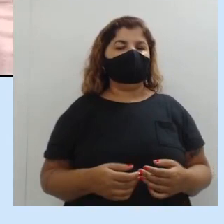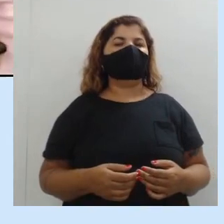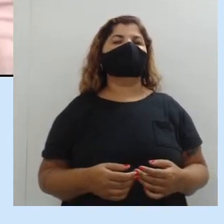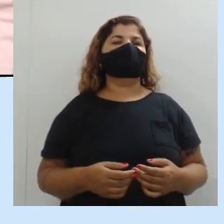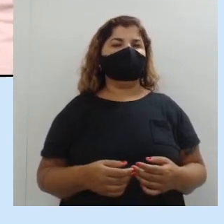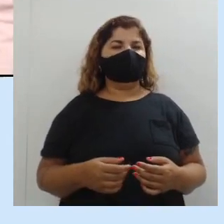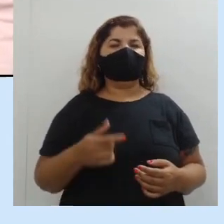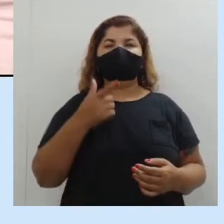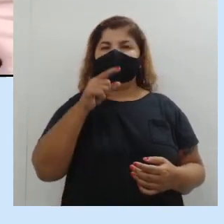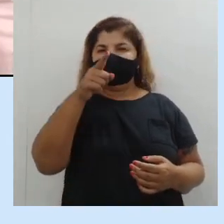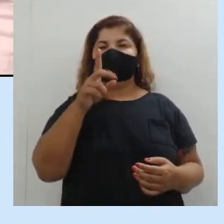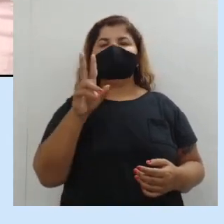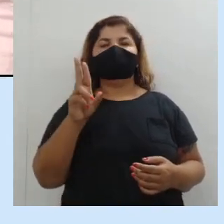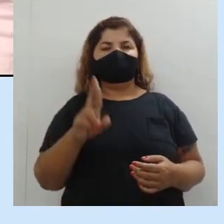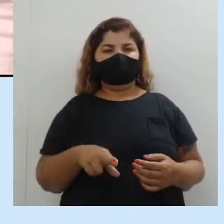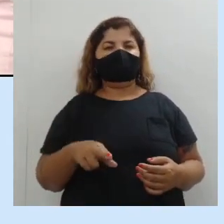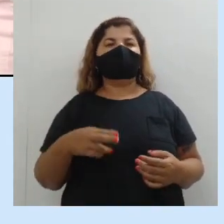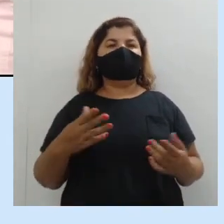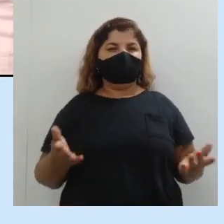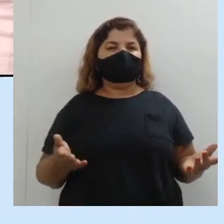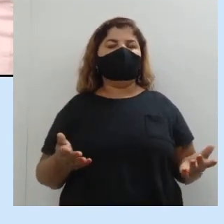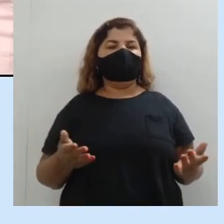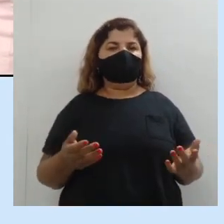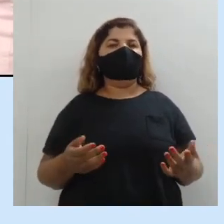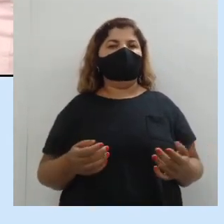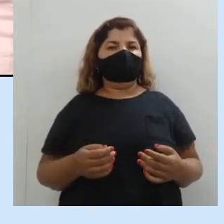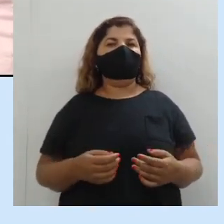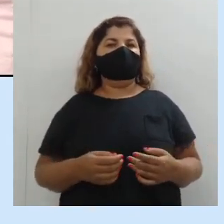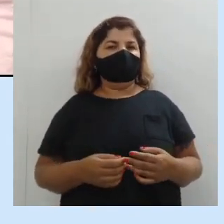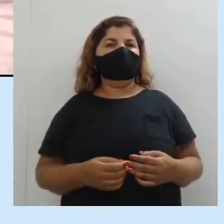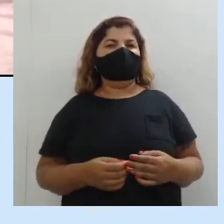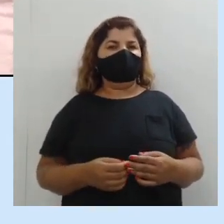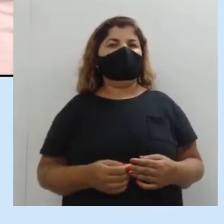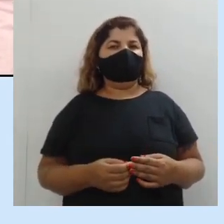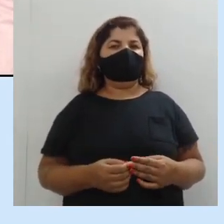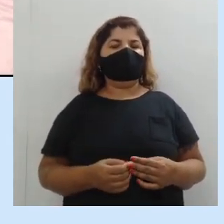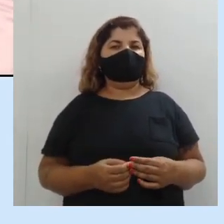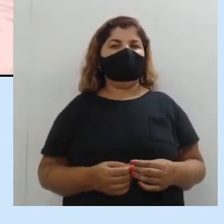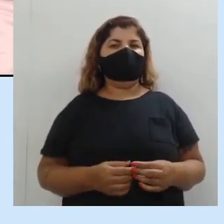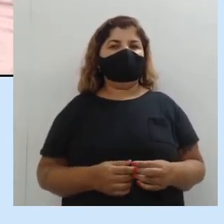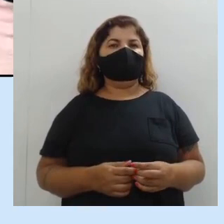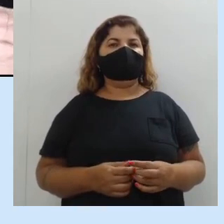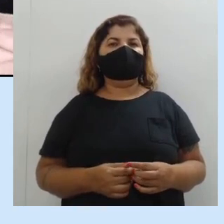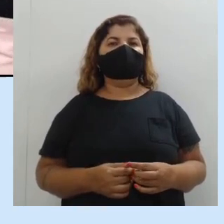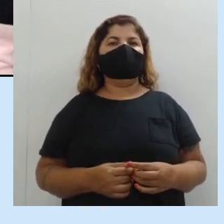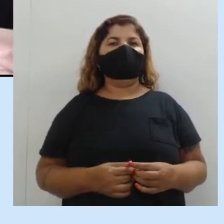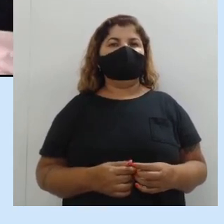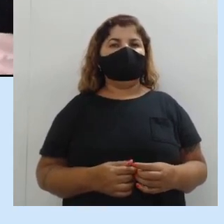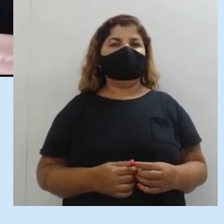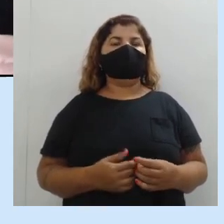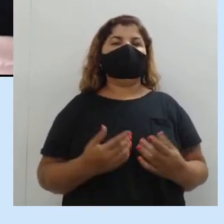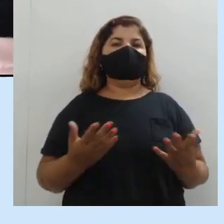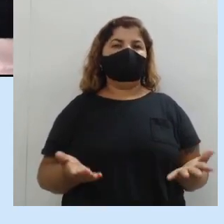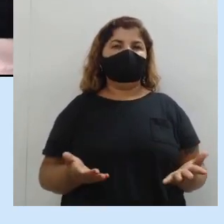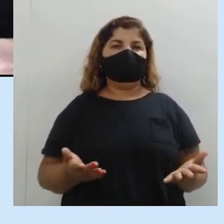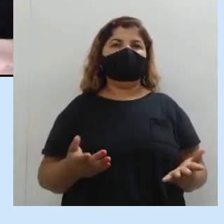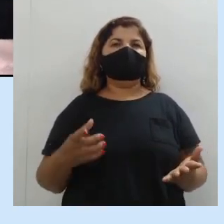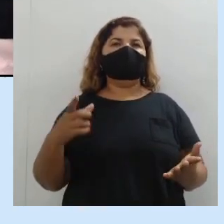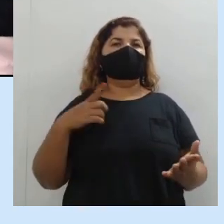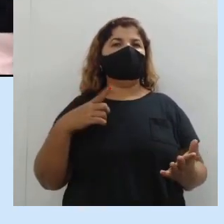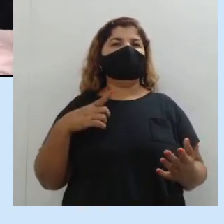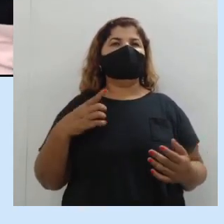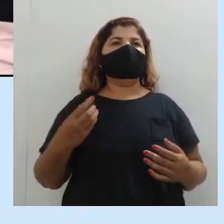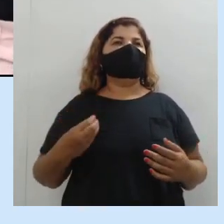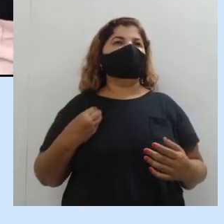Lima Barreto não tinha razão ao falar isso, né? E desse modo ele ia levando a